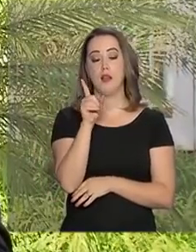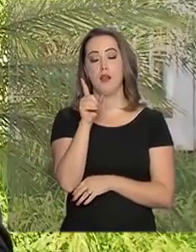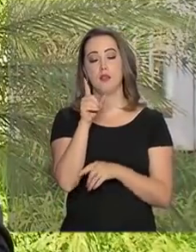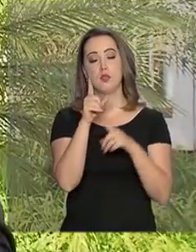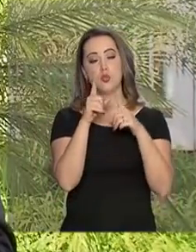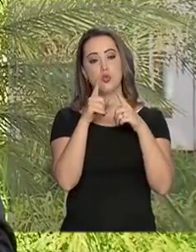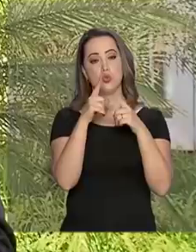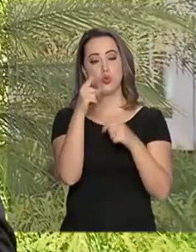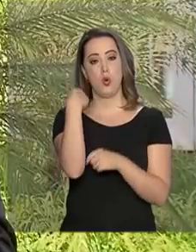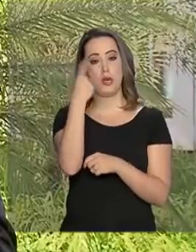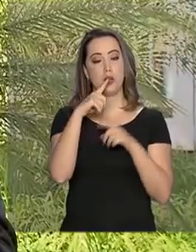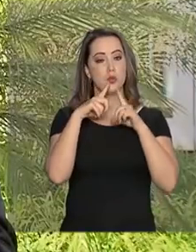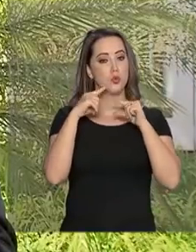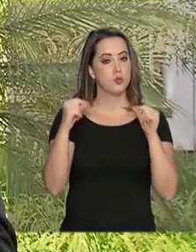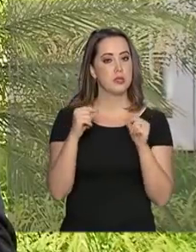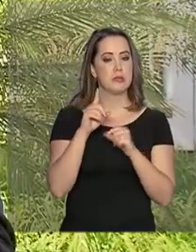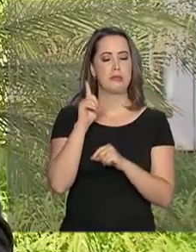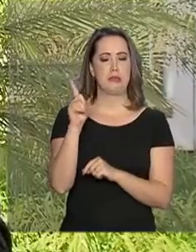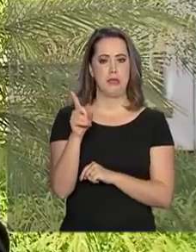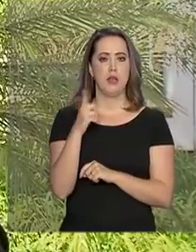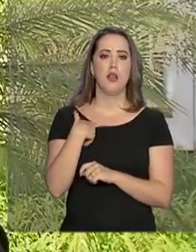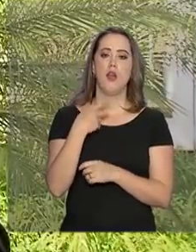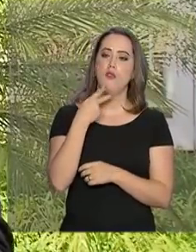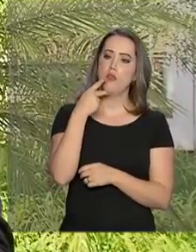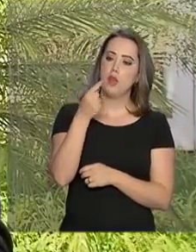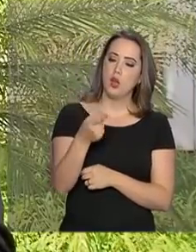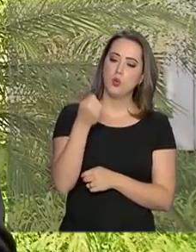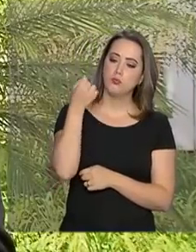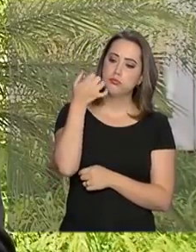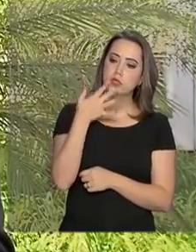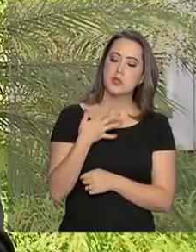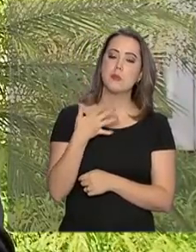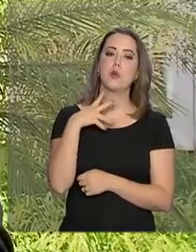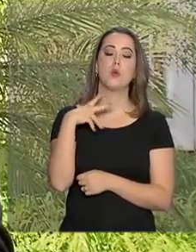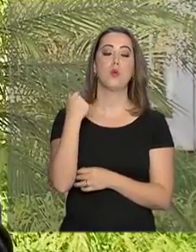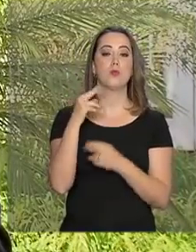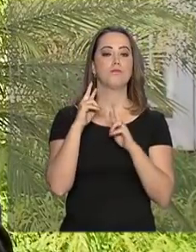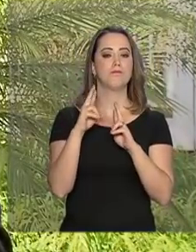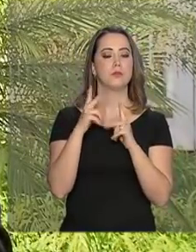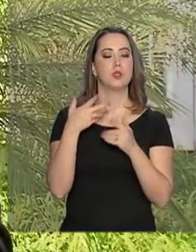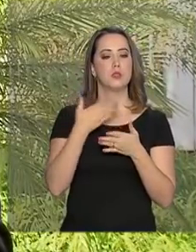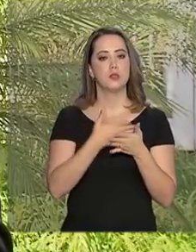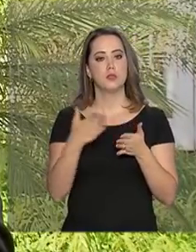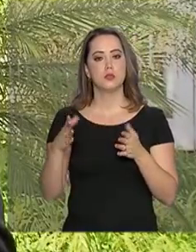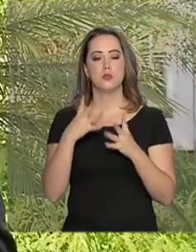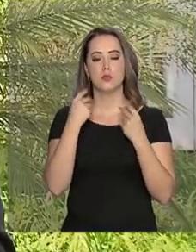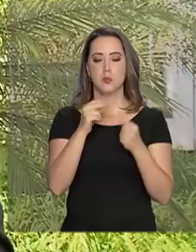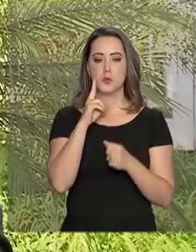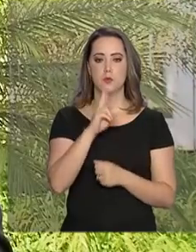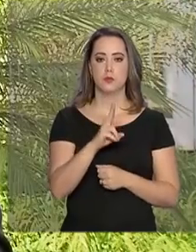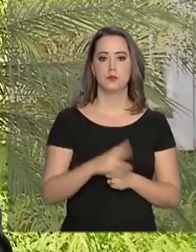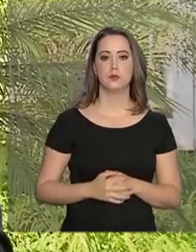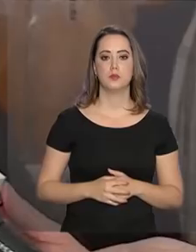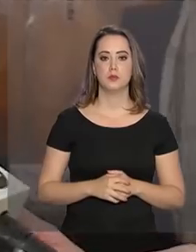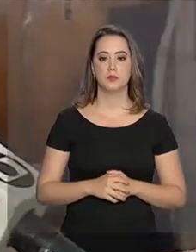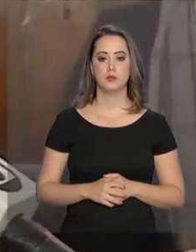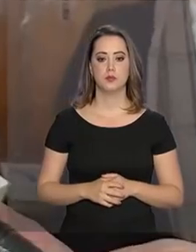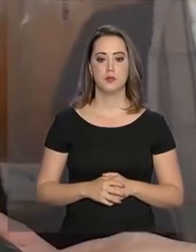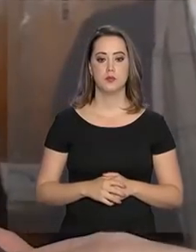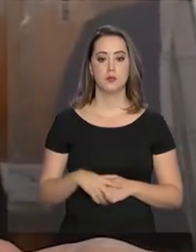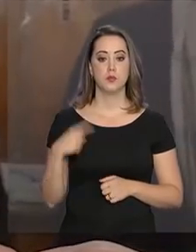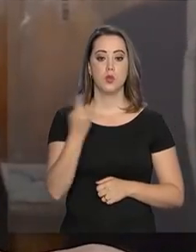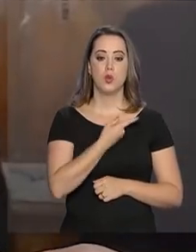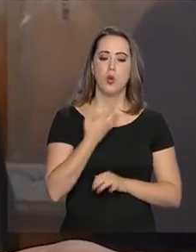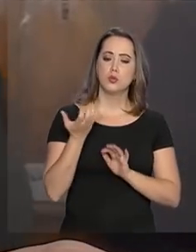de Brasília. E em Davos, o presidente falou quais são as expectativas para o evento. Vamos acompanhar. Nós queremos